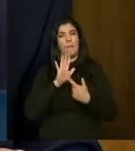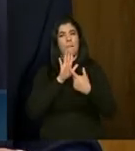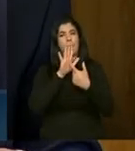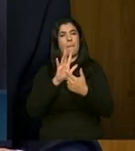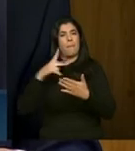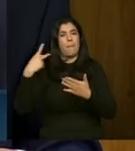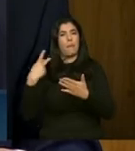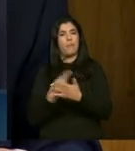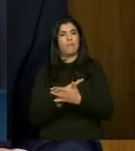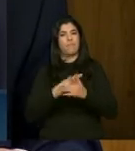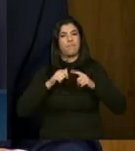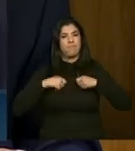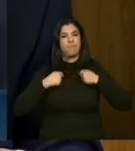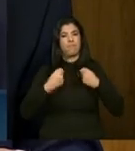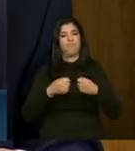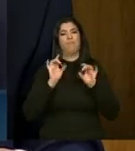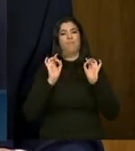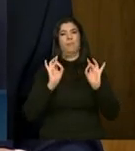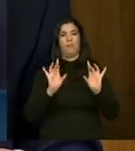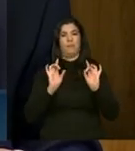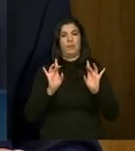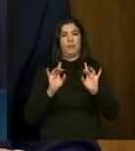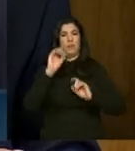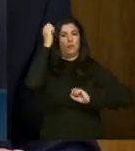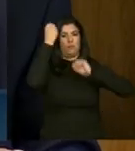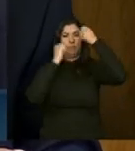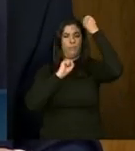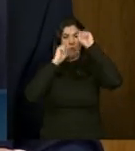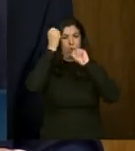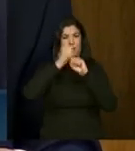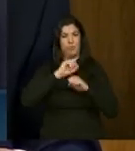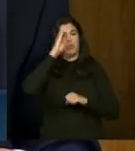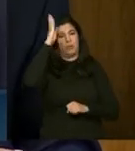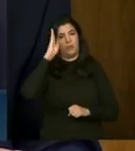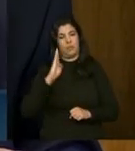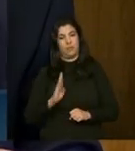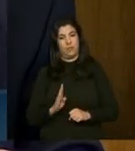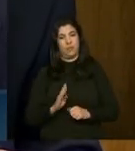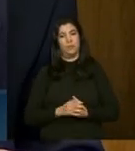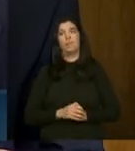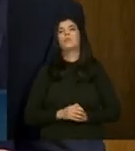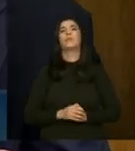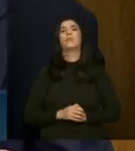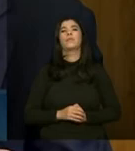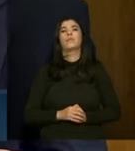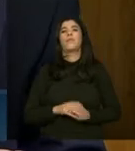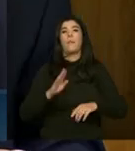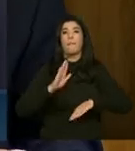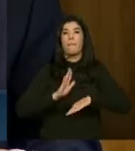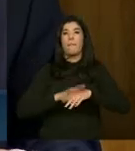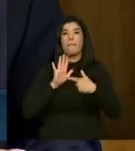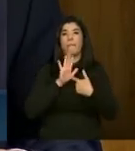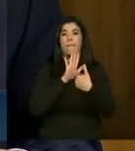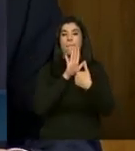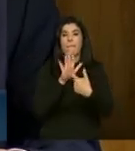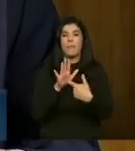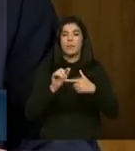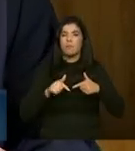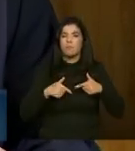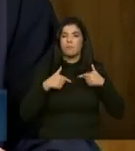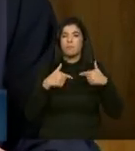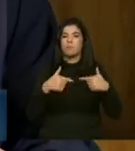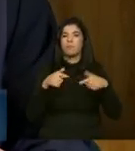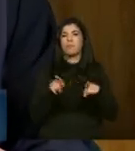da economia brasileira, especialmente da indústria brasileira. Mais do que ela refletir esse momento